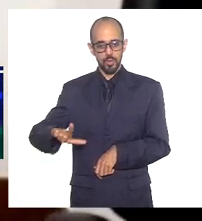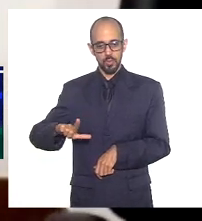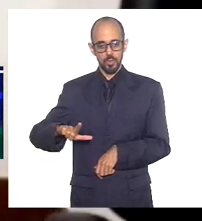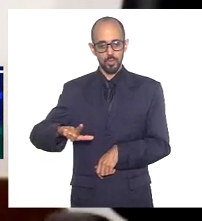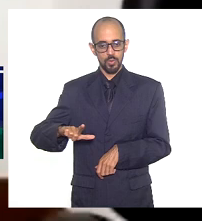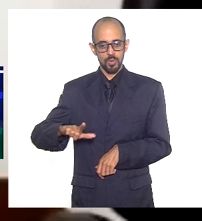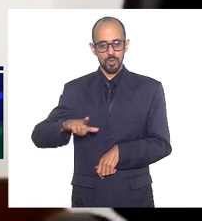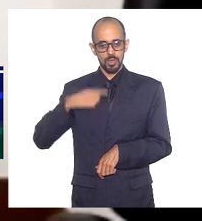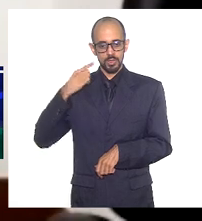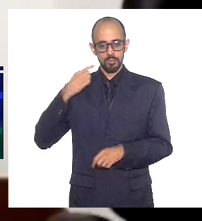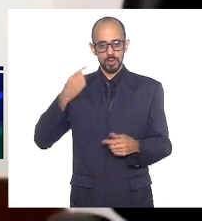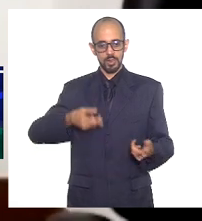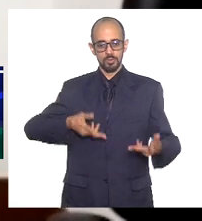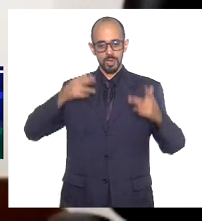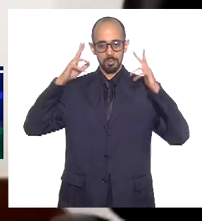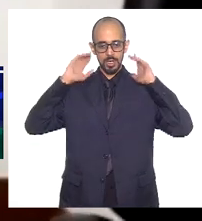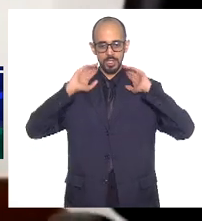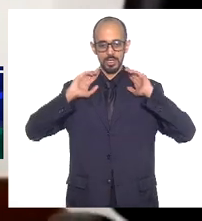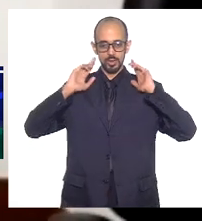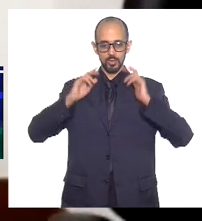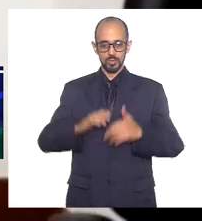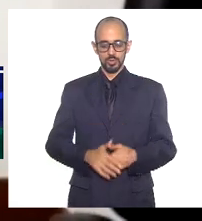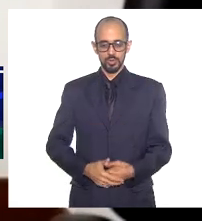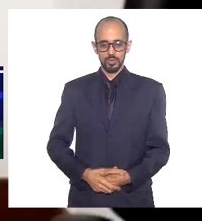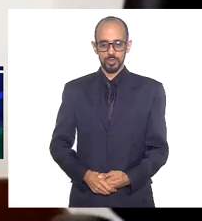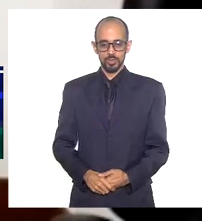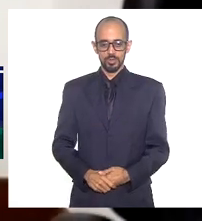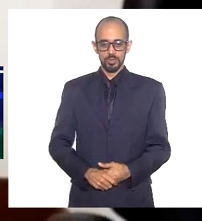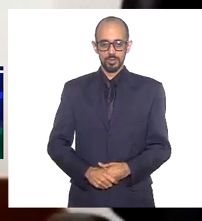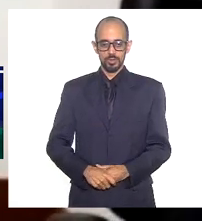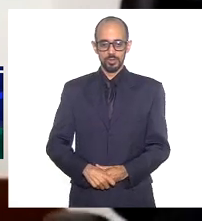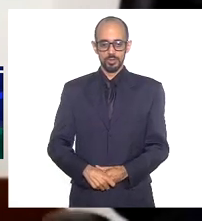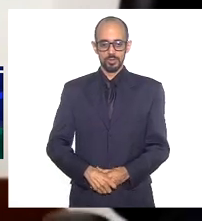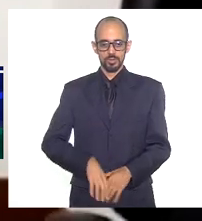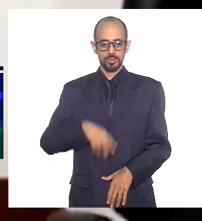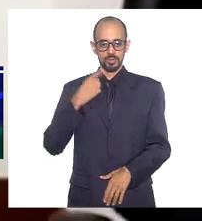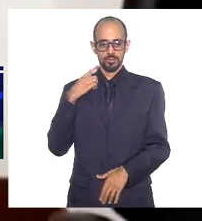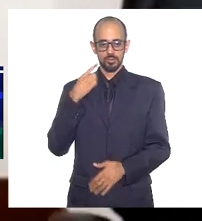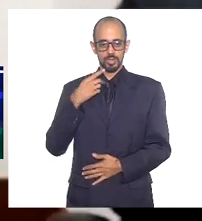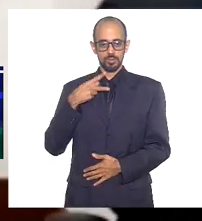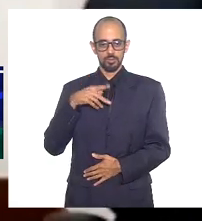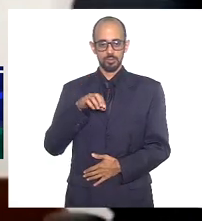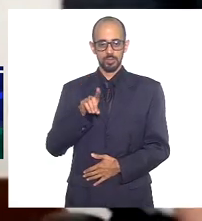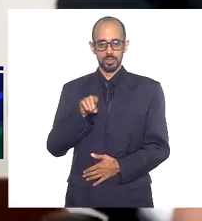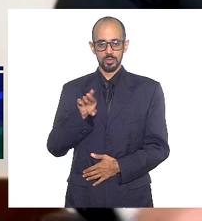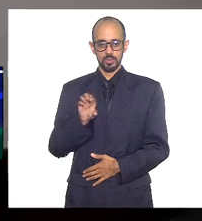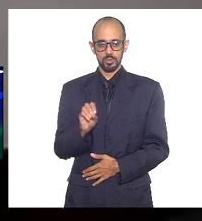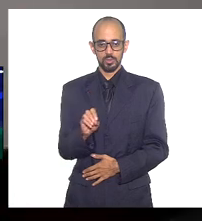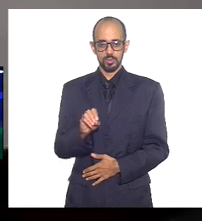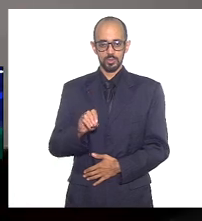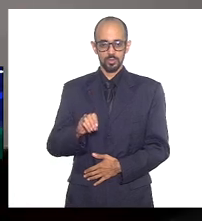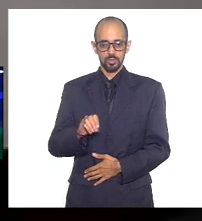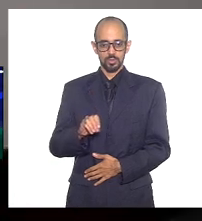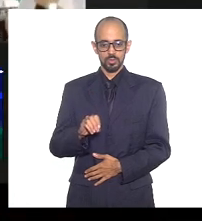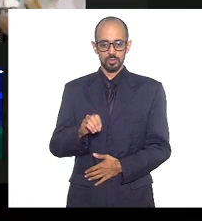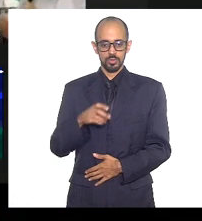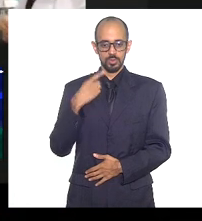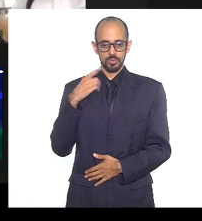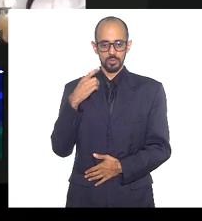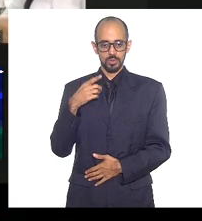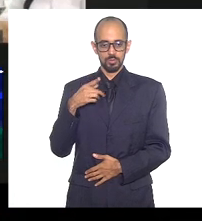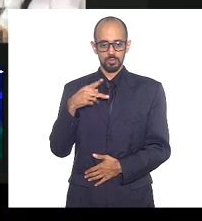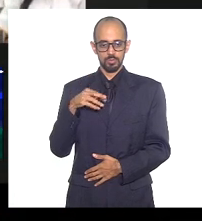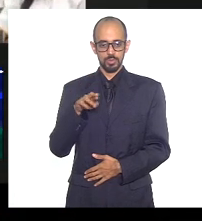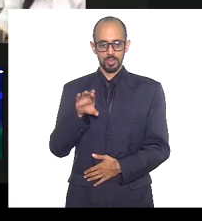cabeleireiro deputado Marcelo cabeleireiro deputado Pedro Ricardo deputado Pedro